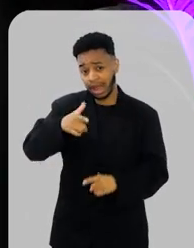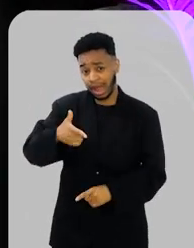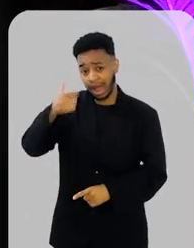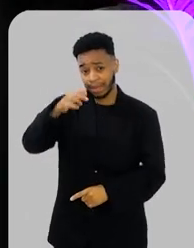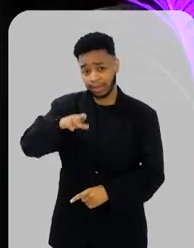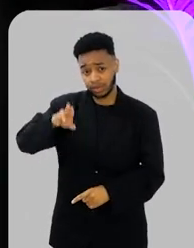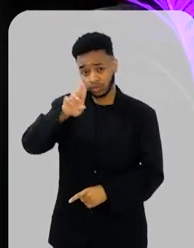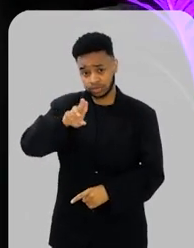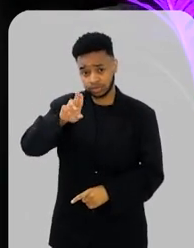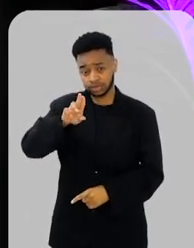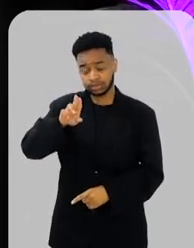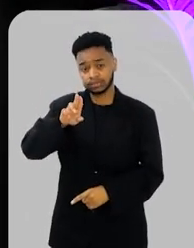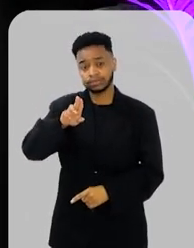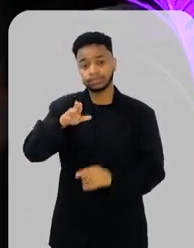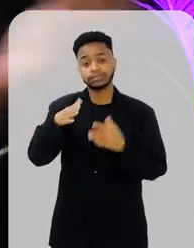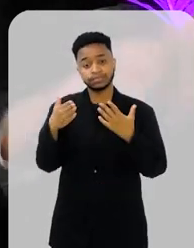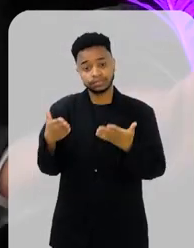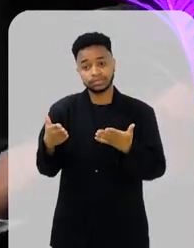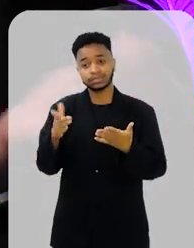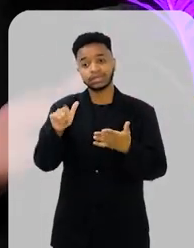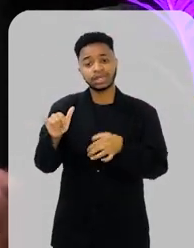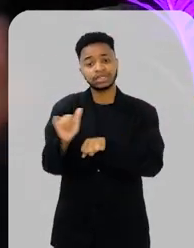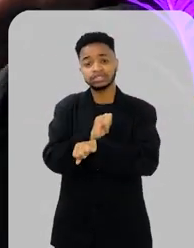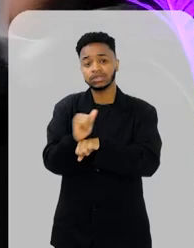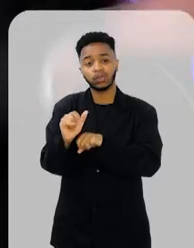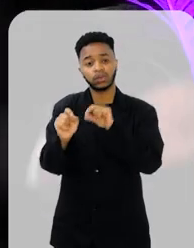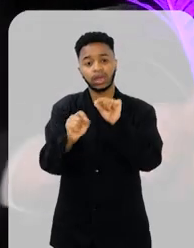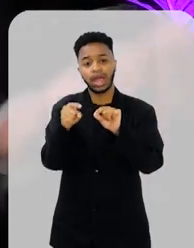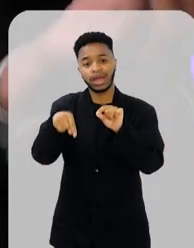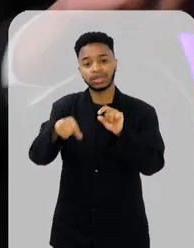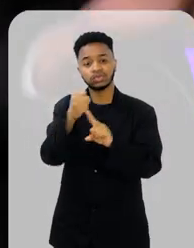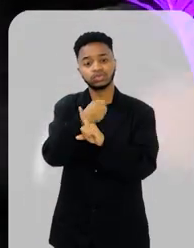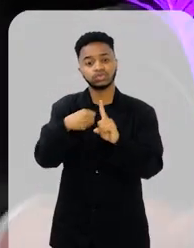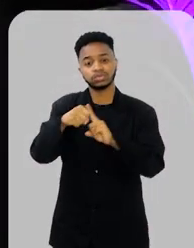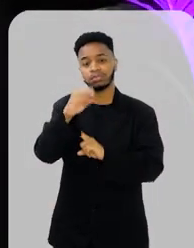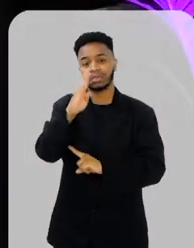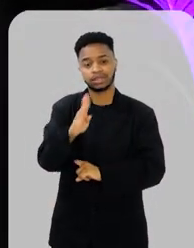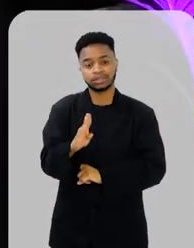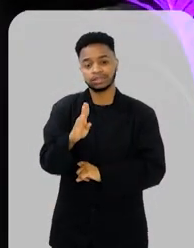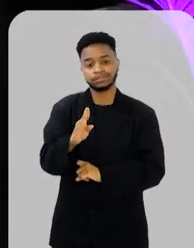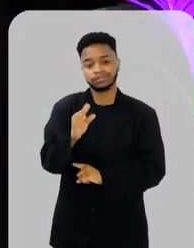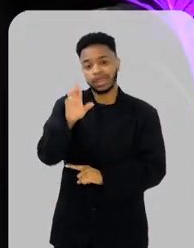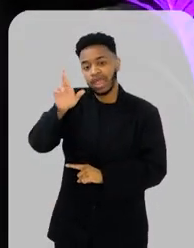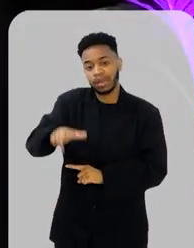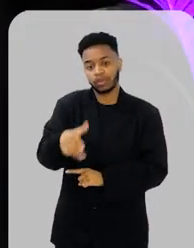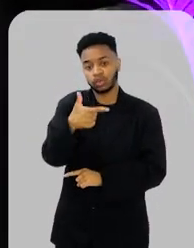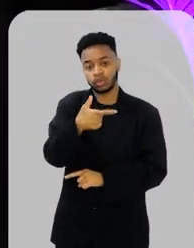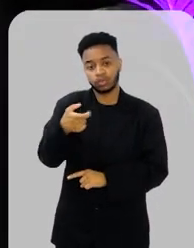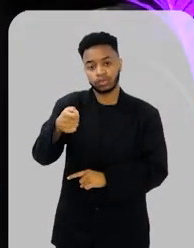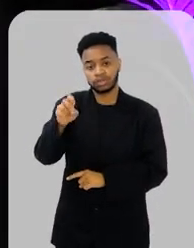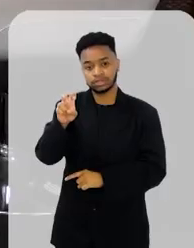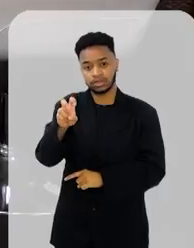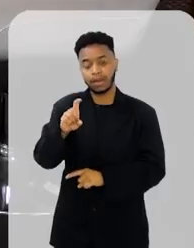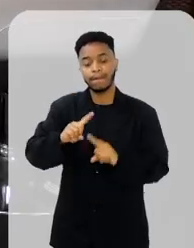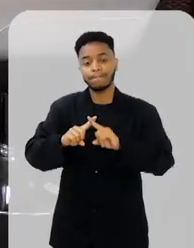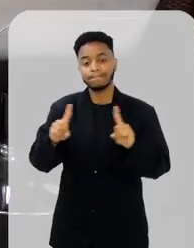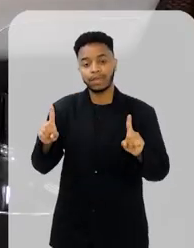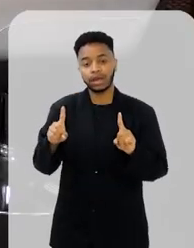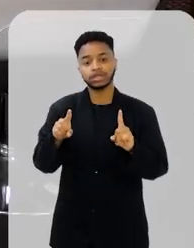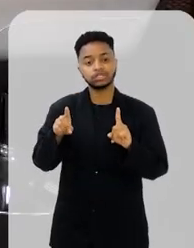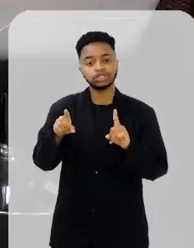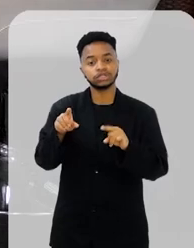o armamento dentro da sociedade, inclusive foi uma alternativa que a sociedade brasileira negou em 2005, mas também